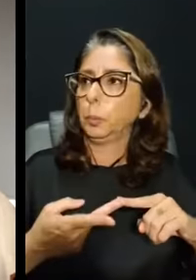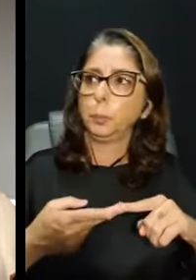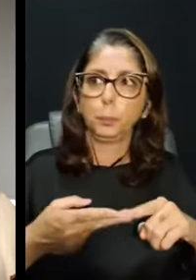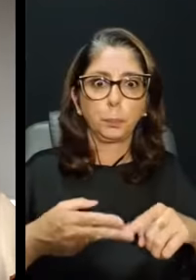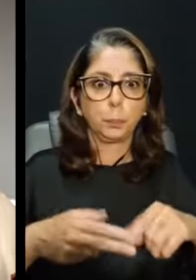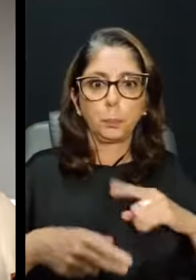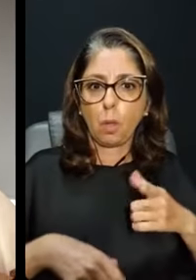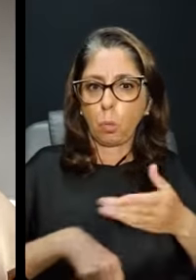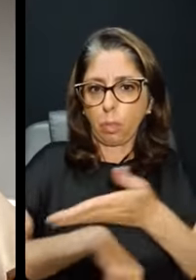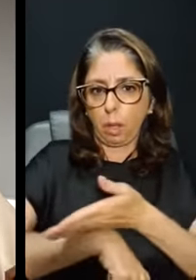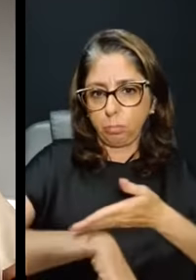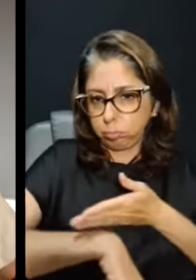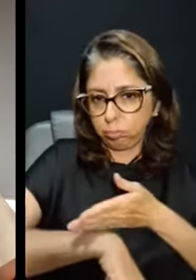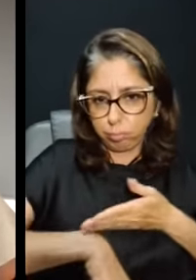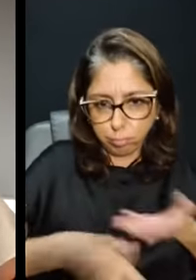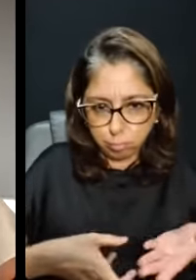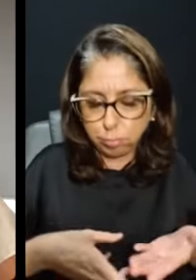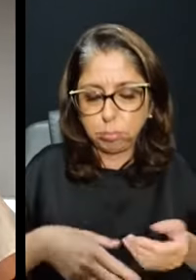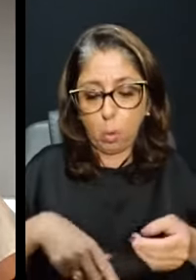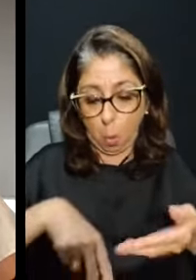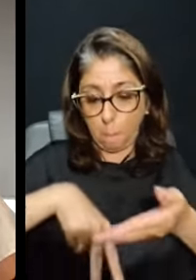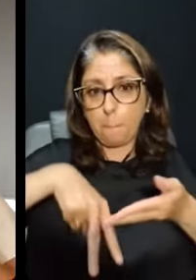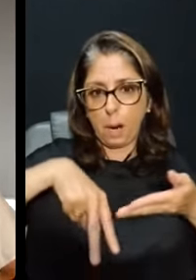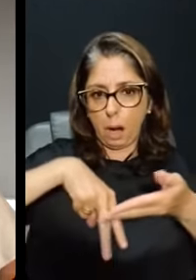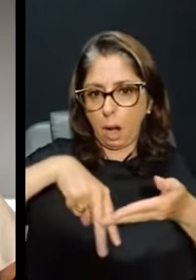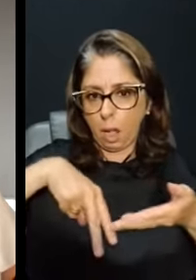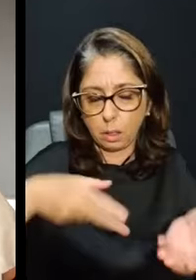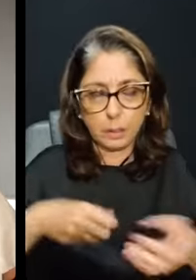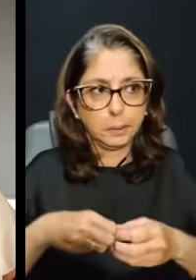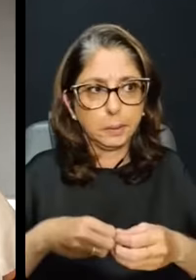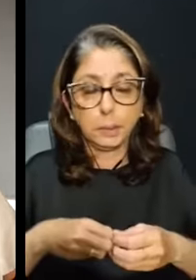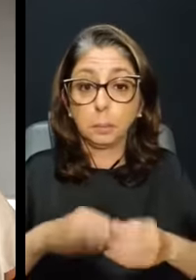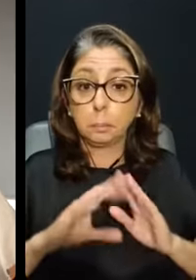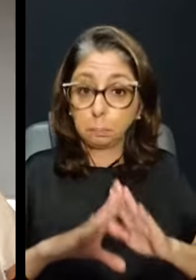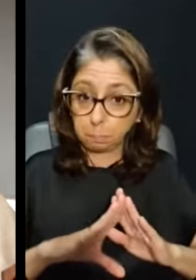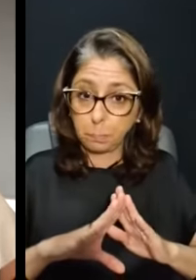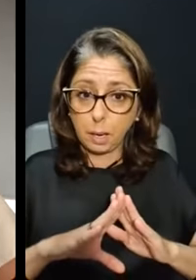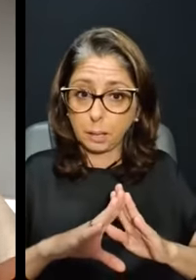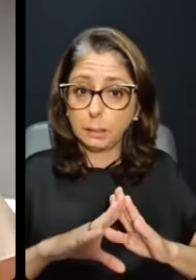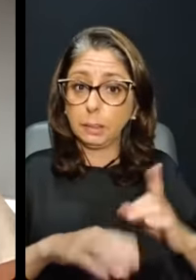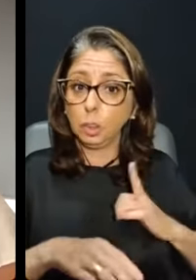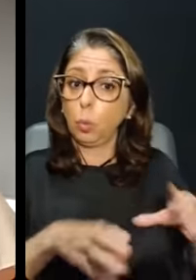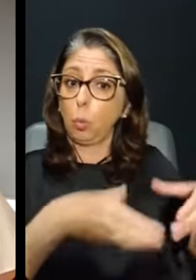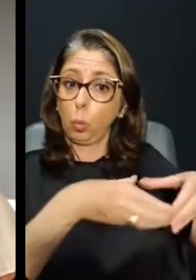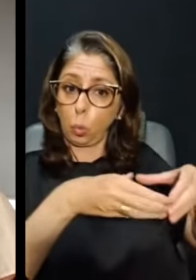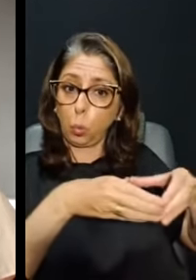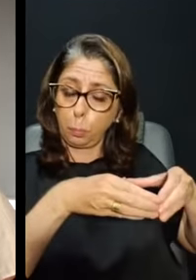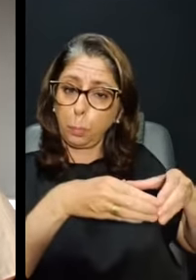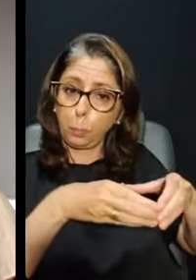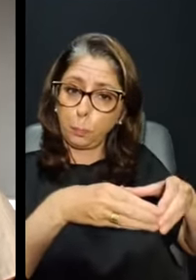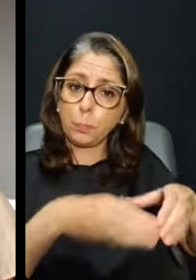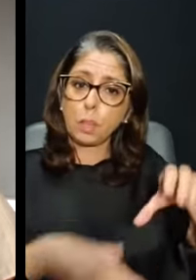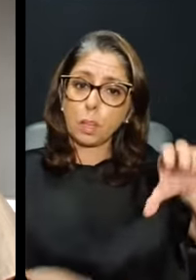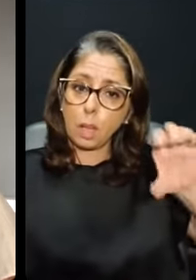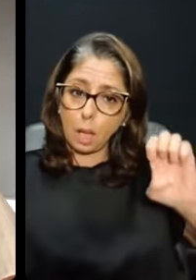visão, eu não atingi aquele recorte, aquele grupo, por uma questão específica.